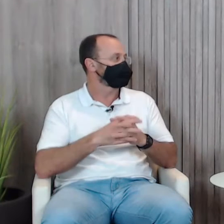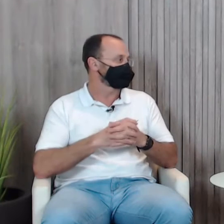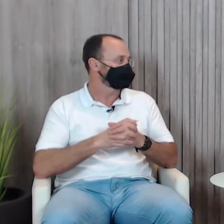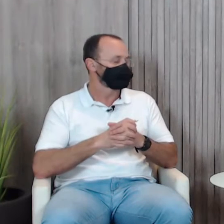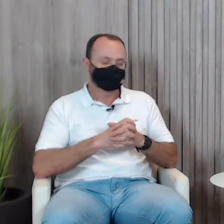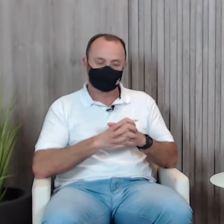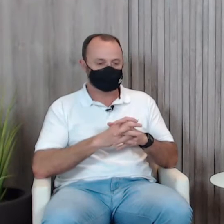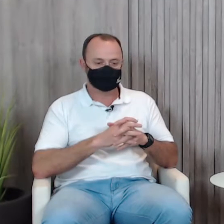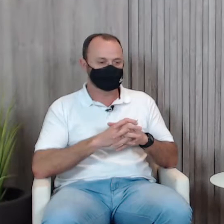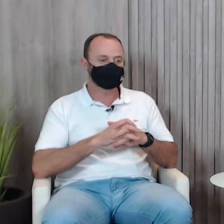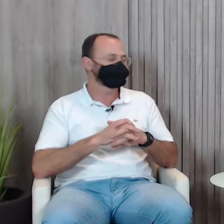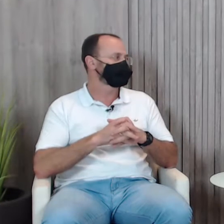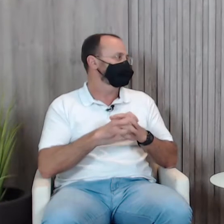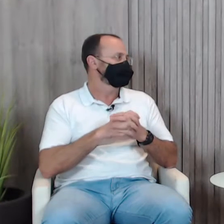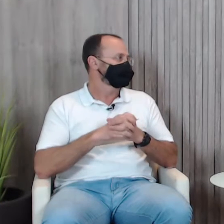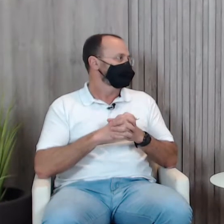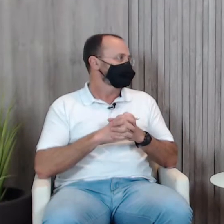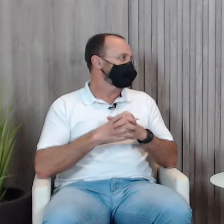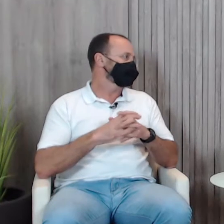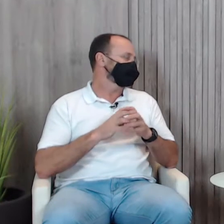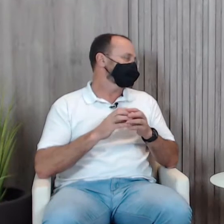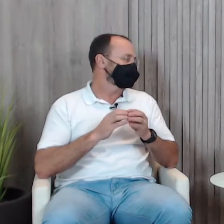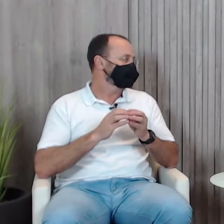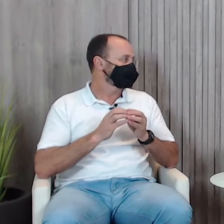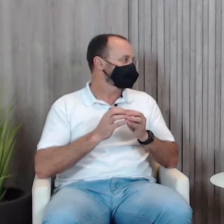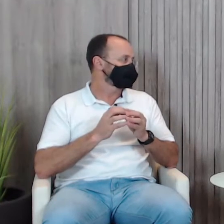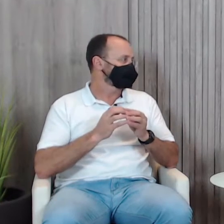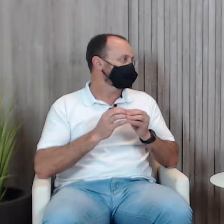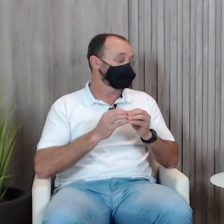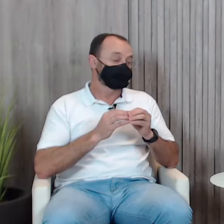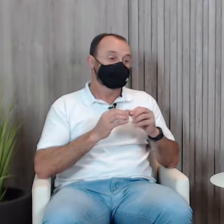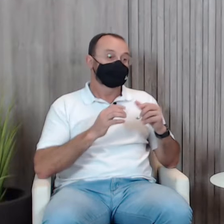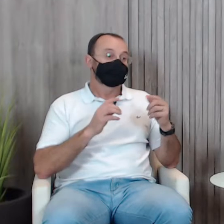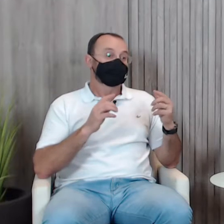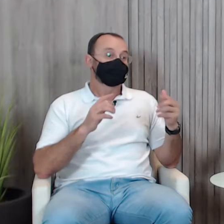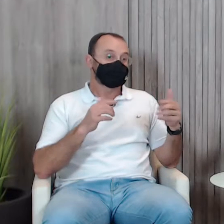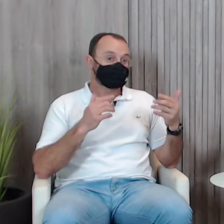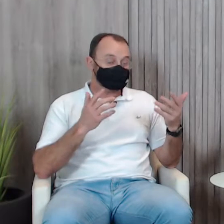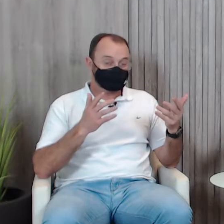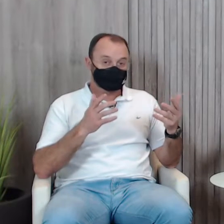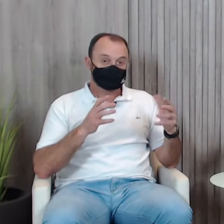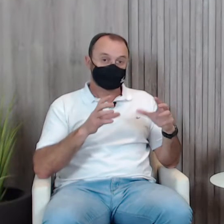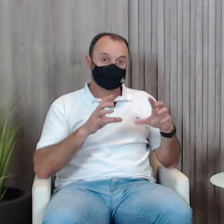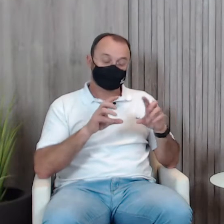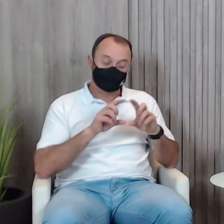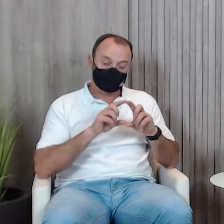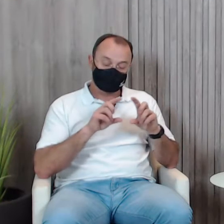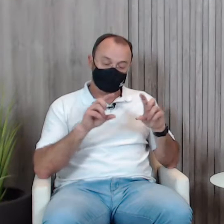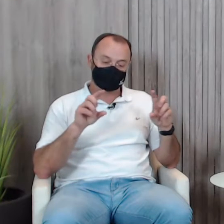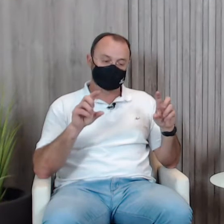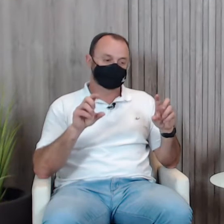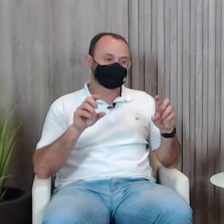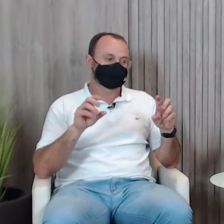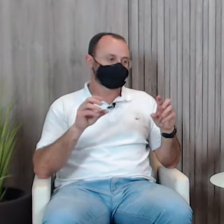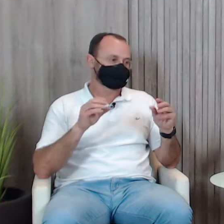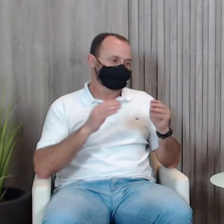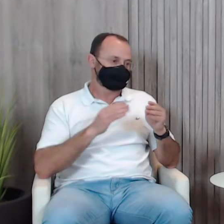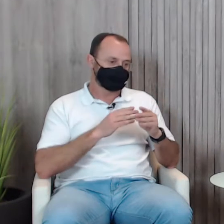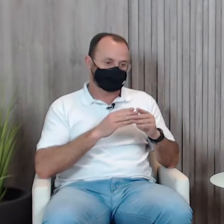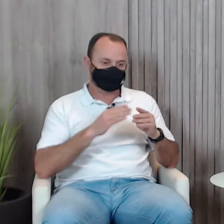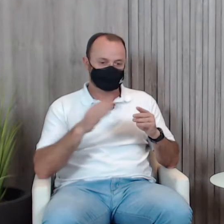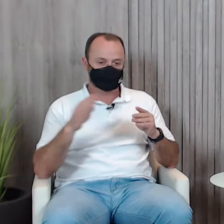campo prático. A gente não teve perda do ponto de vista acadêmico. Mas o nosso curso já organizou,